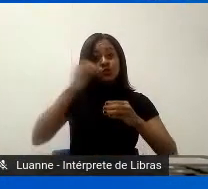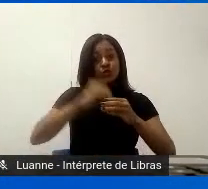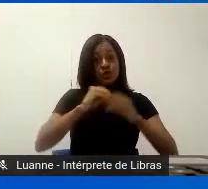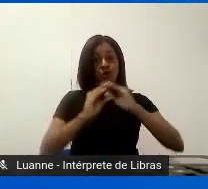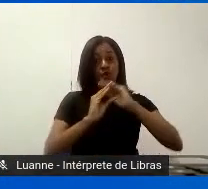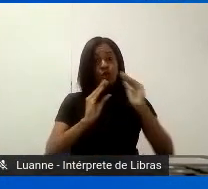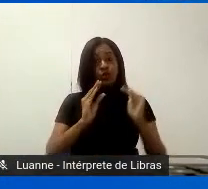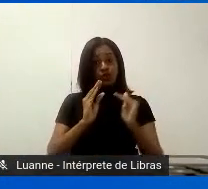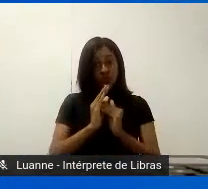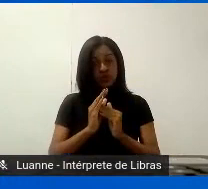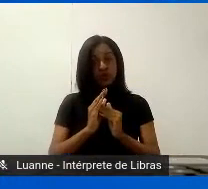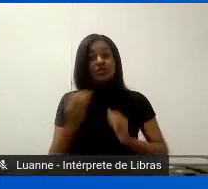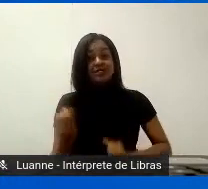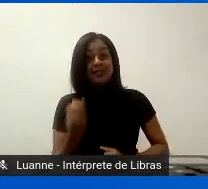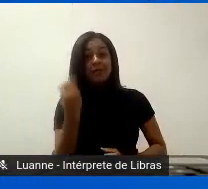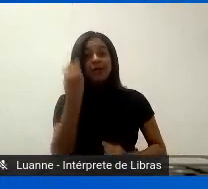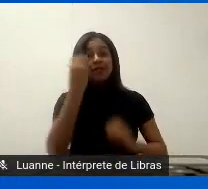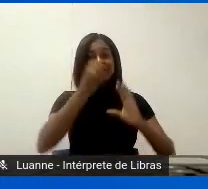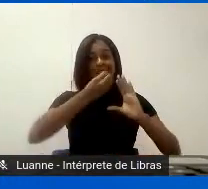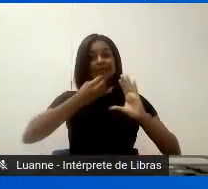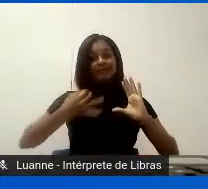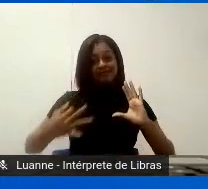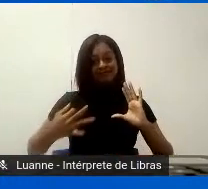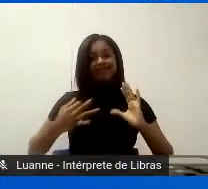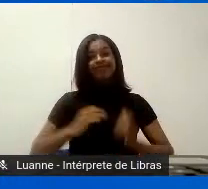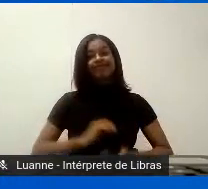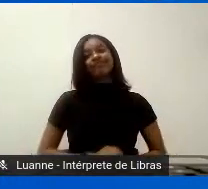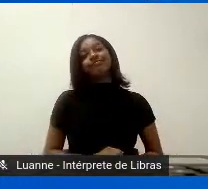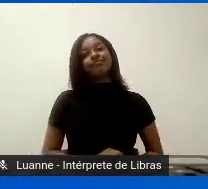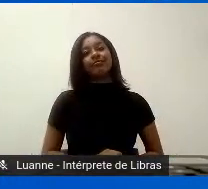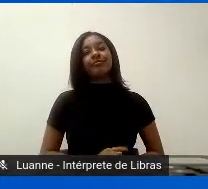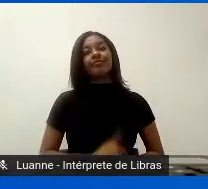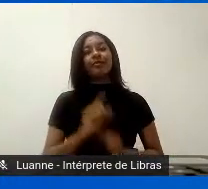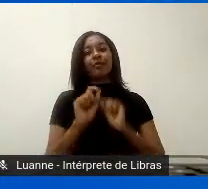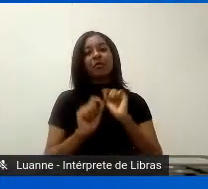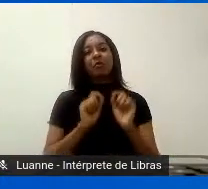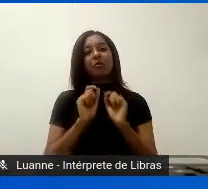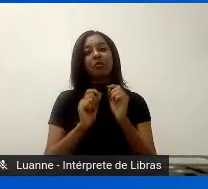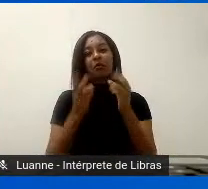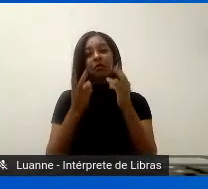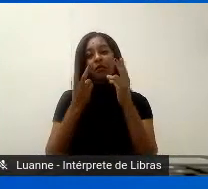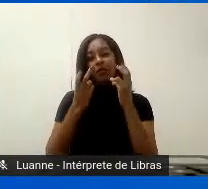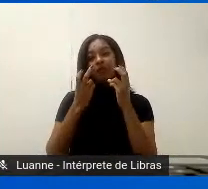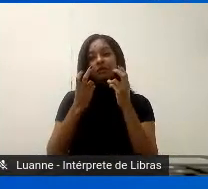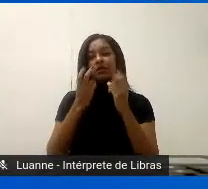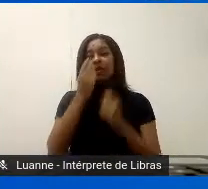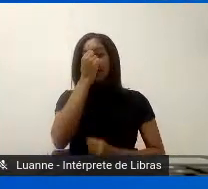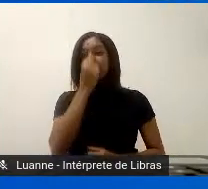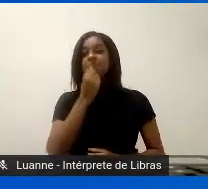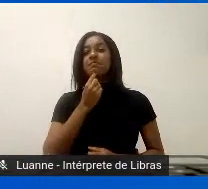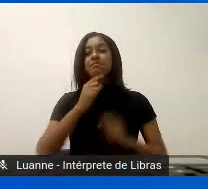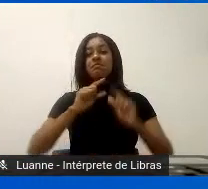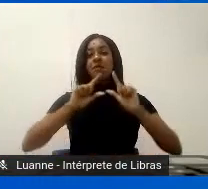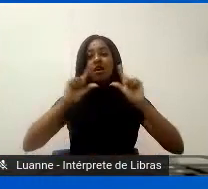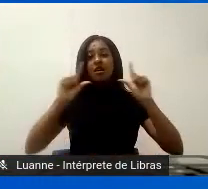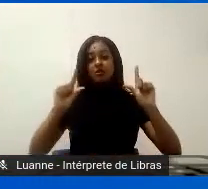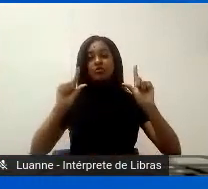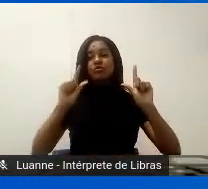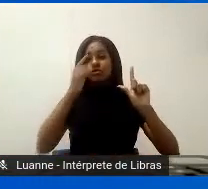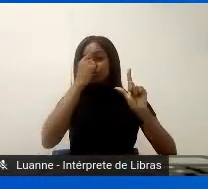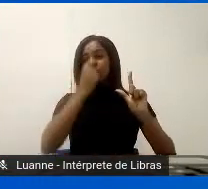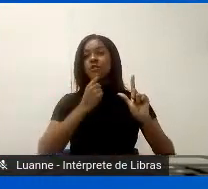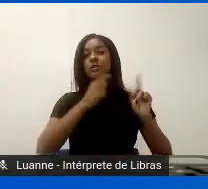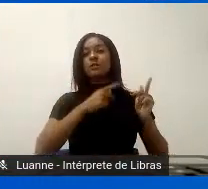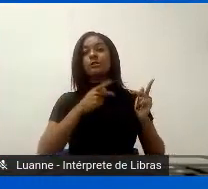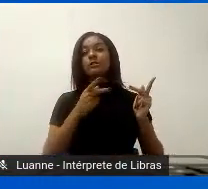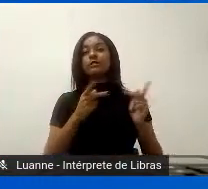são muito importantes na caracterização então aqui a gente vê aqui nesse caso essa imagem é uma imagem né que traz